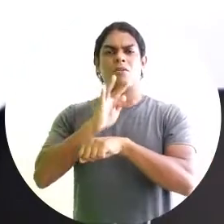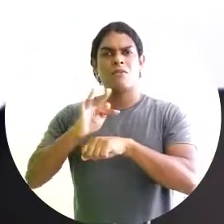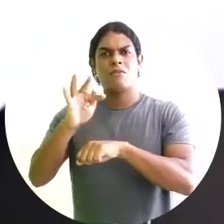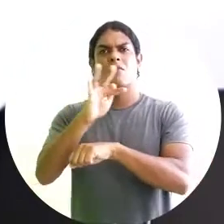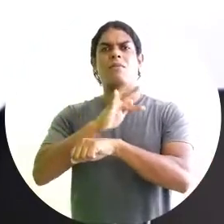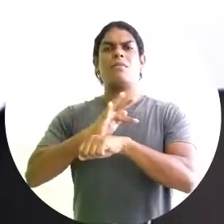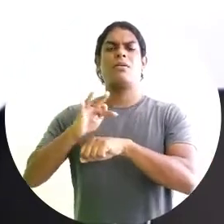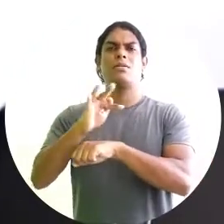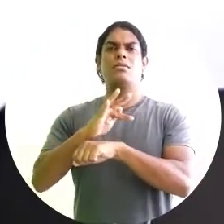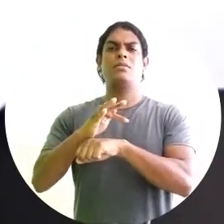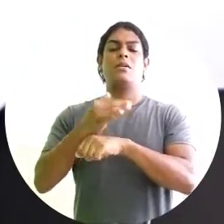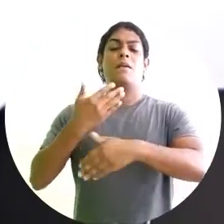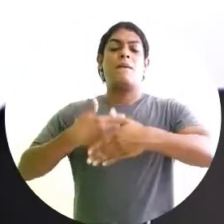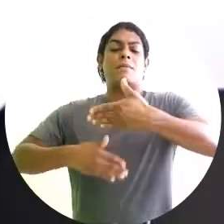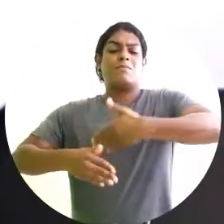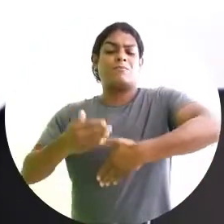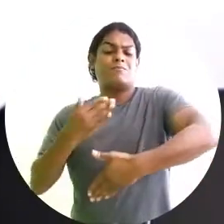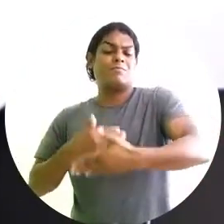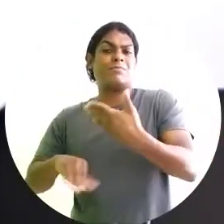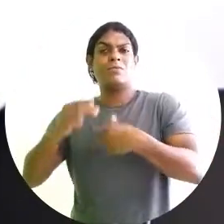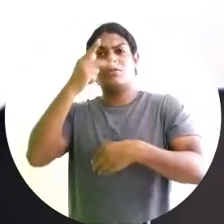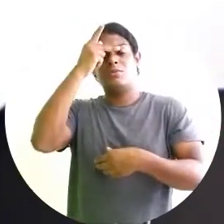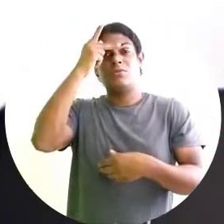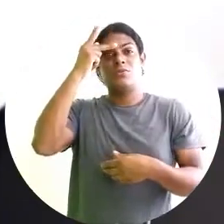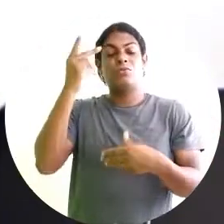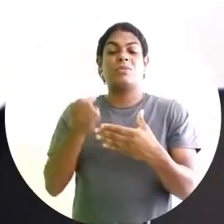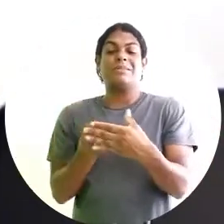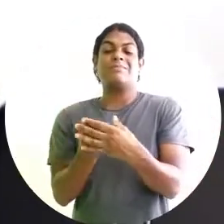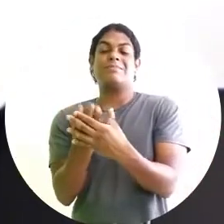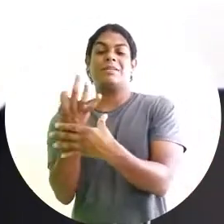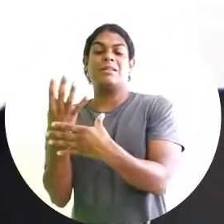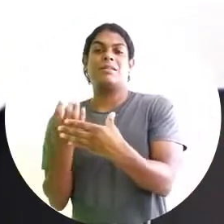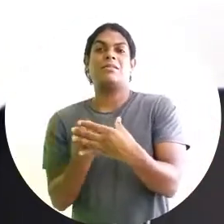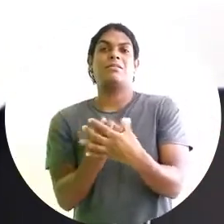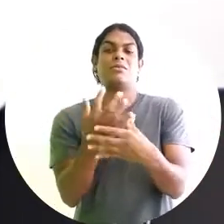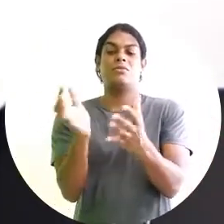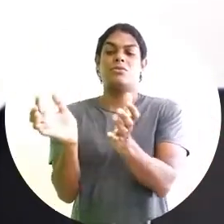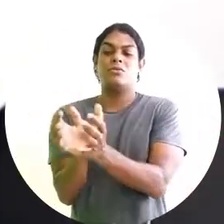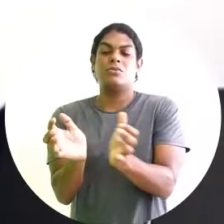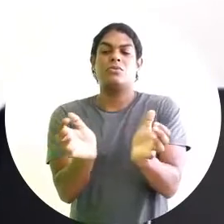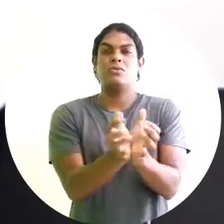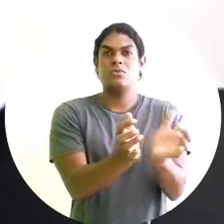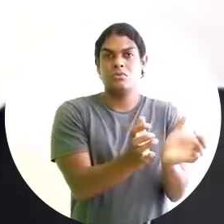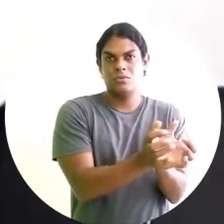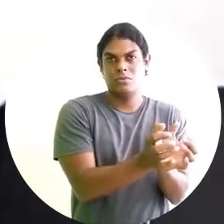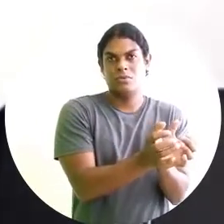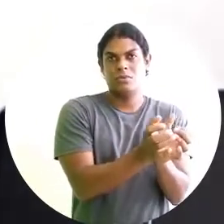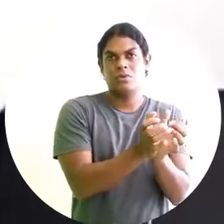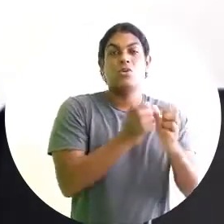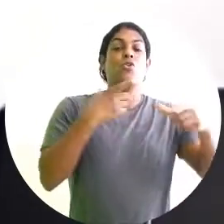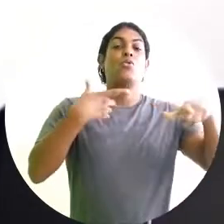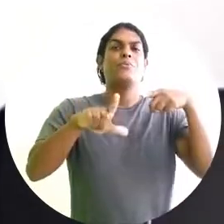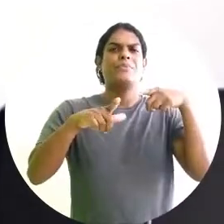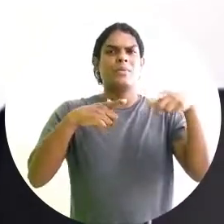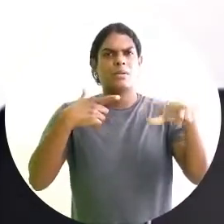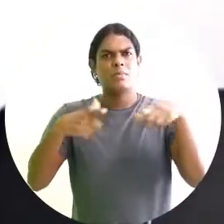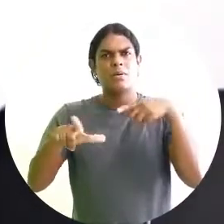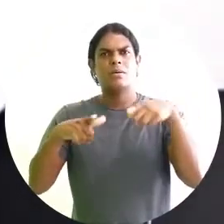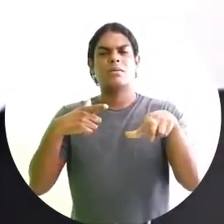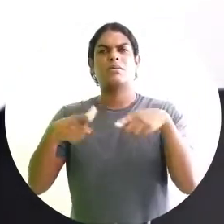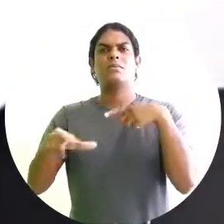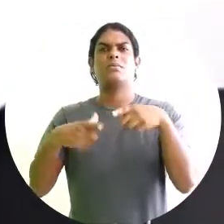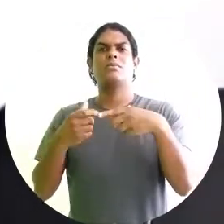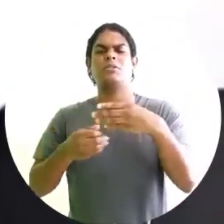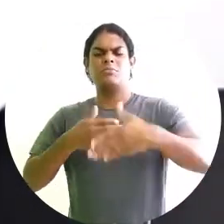para envolver as pessoas numa criação de formação de equipe. O trabalho produtivo, e essa é uma base